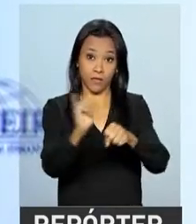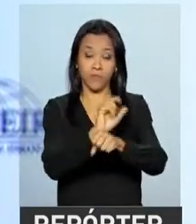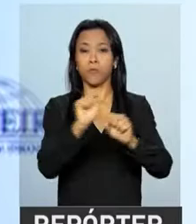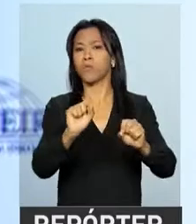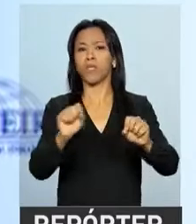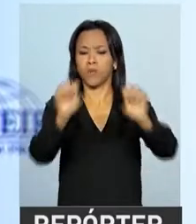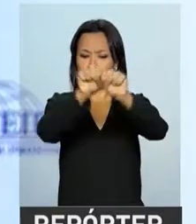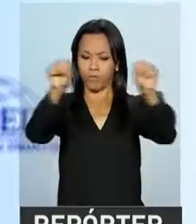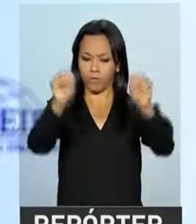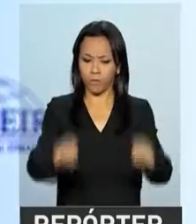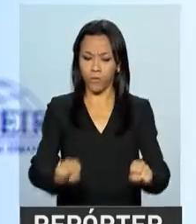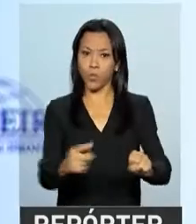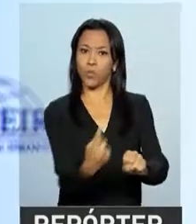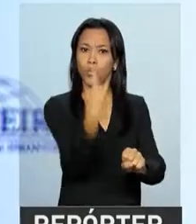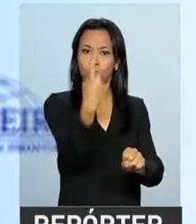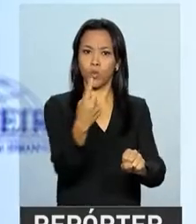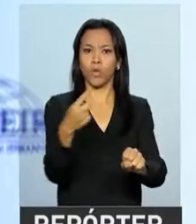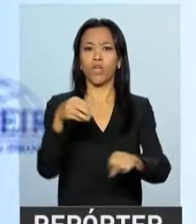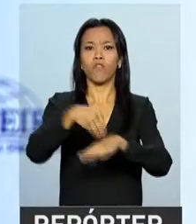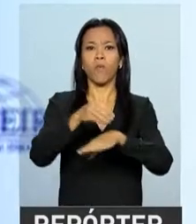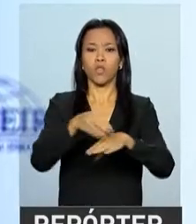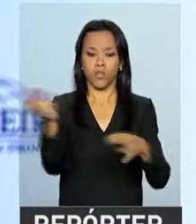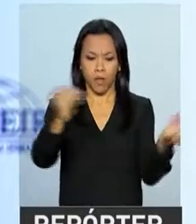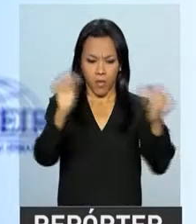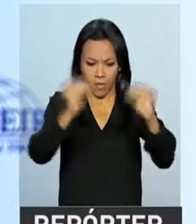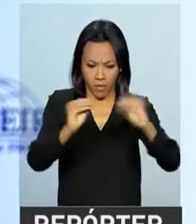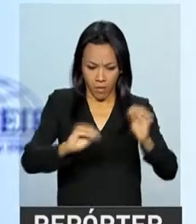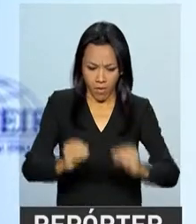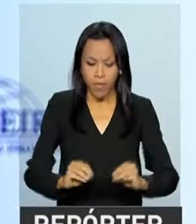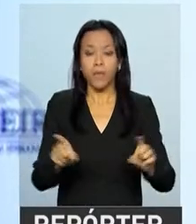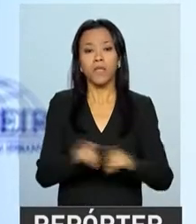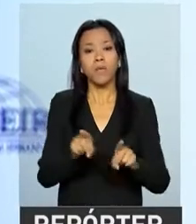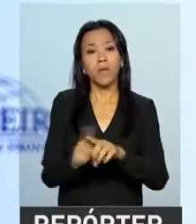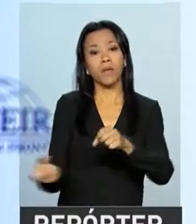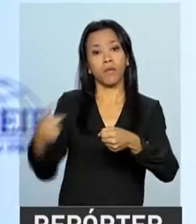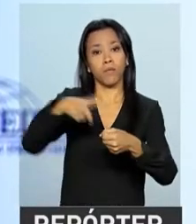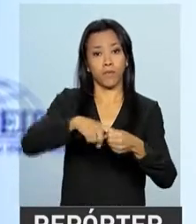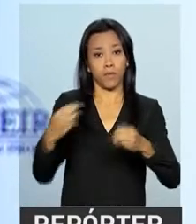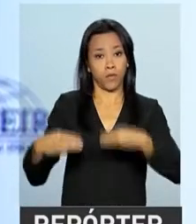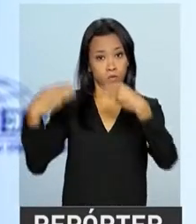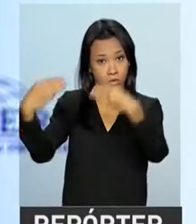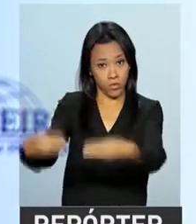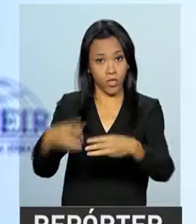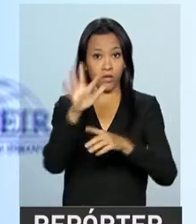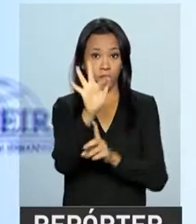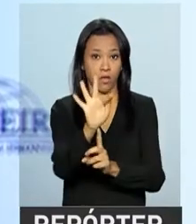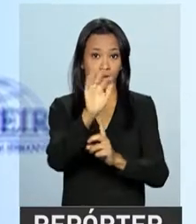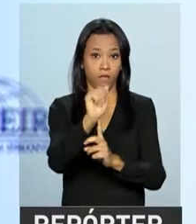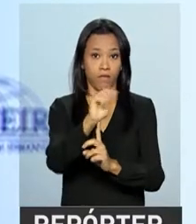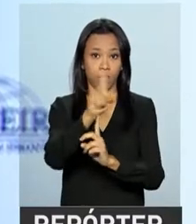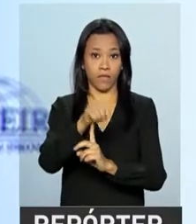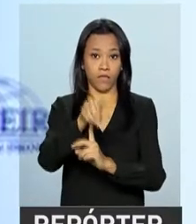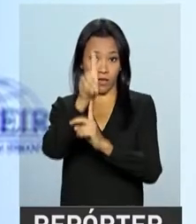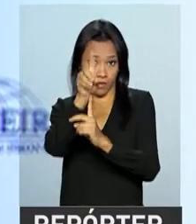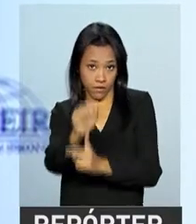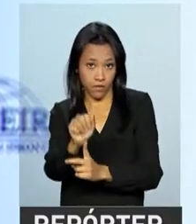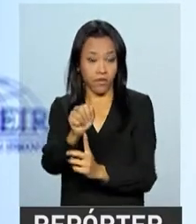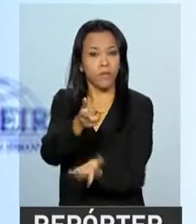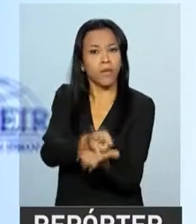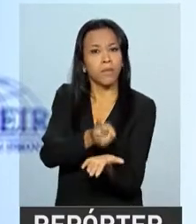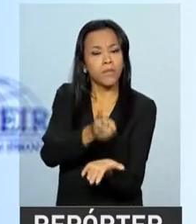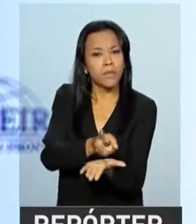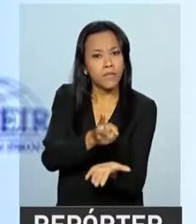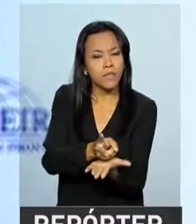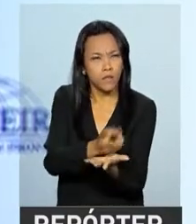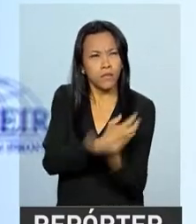Comércio Exterior. Estamos também trabalhando junto ao Ministério da Fazenda para a manutenção,